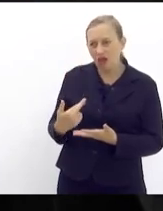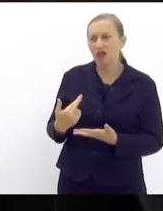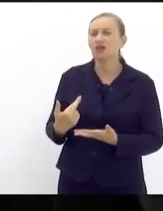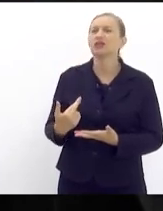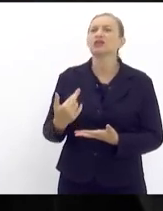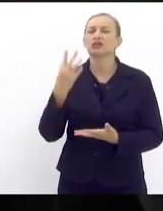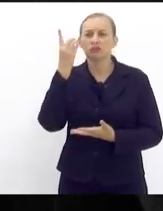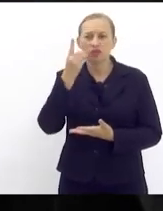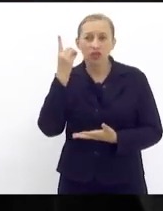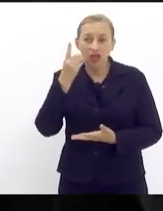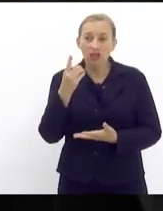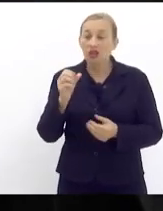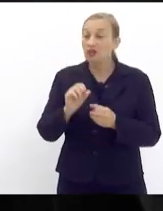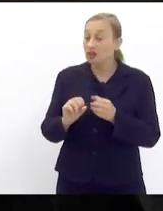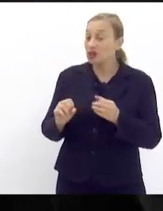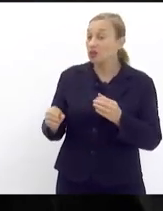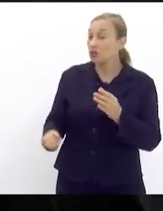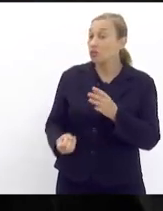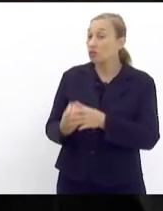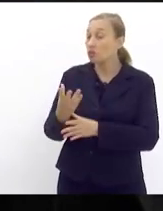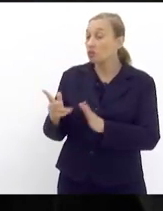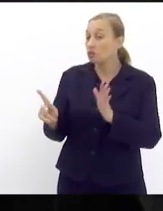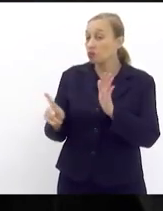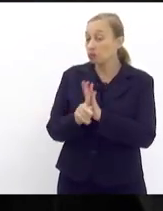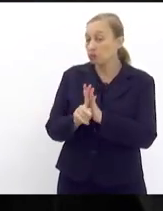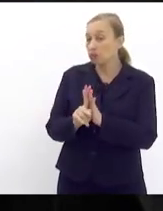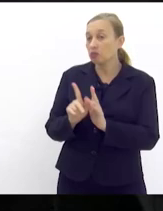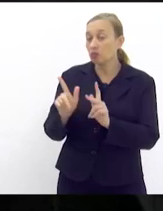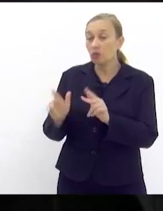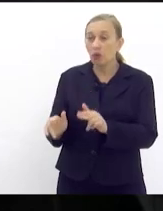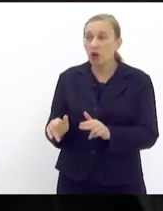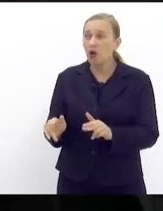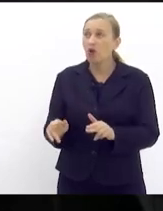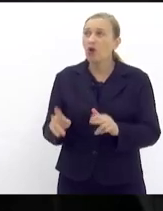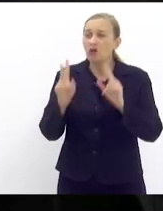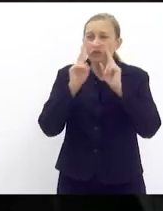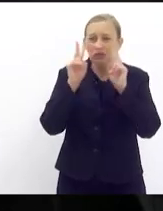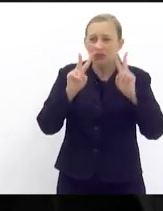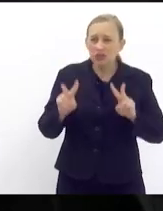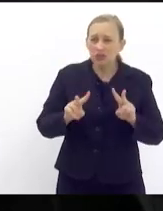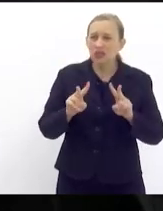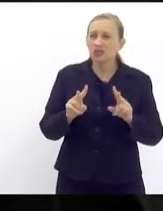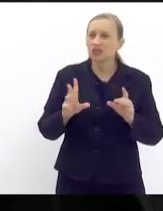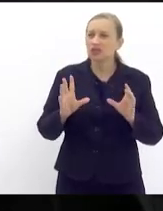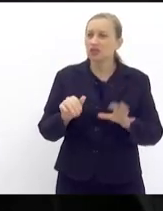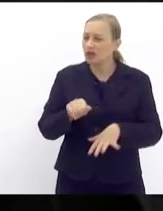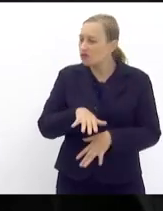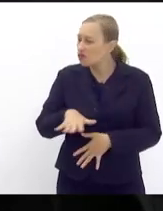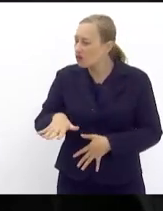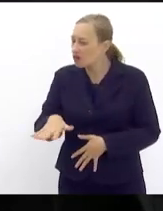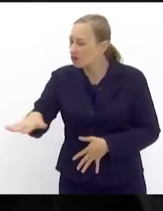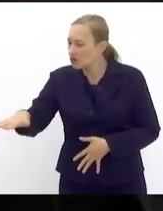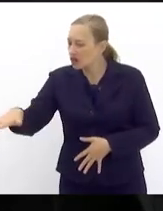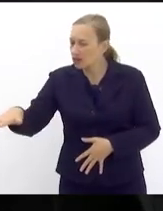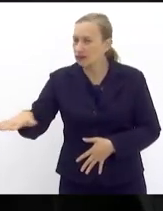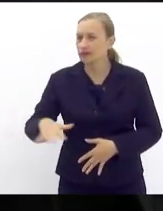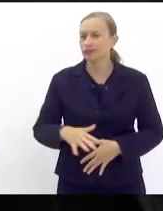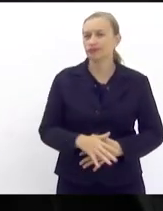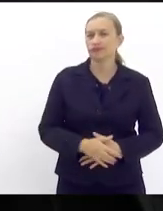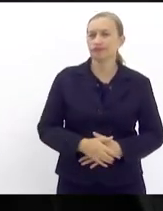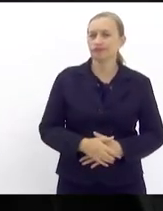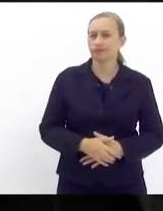envergadura visando especificamente as comunidades carentes